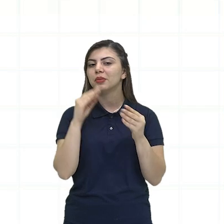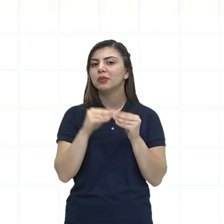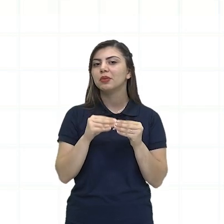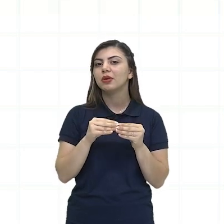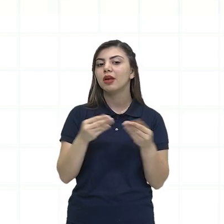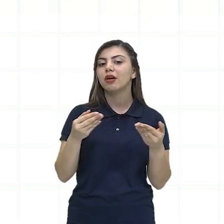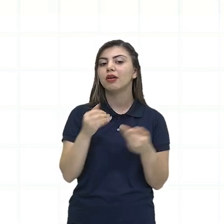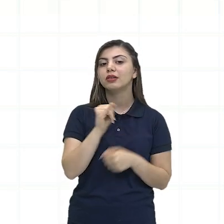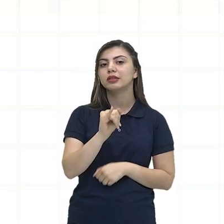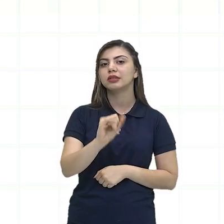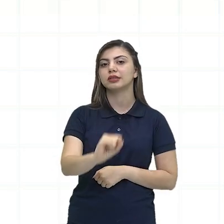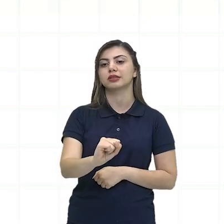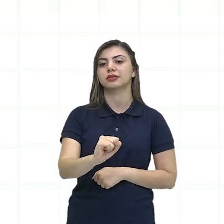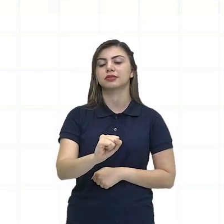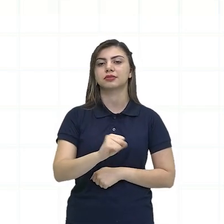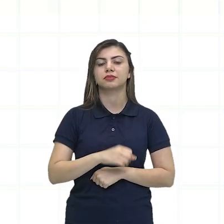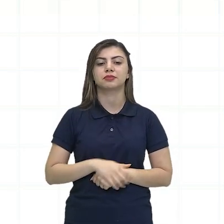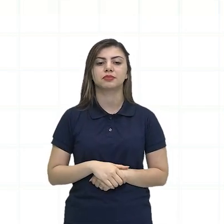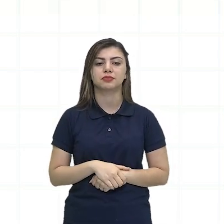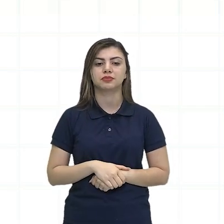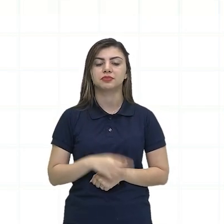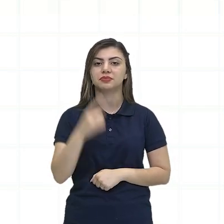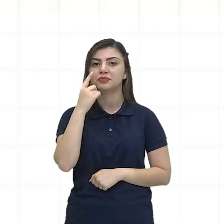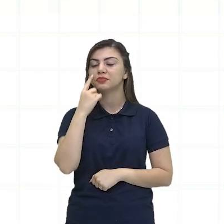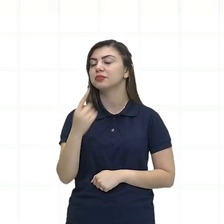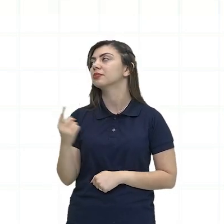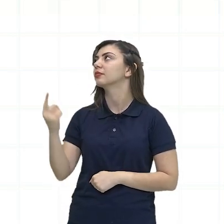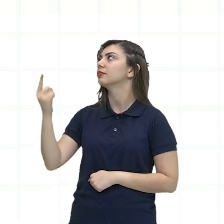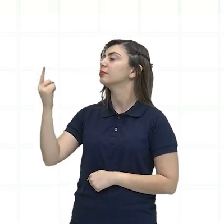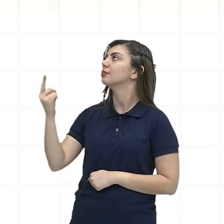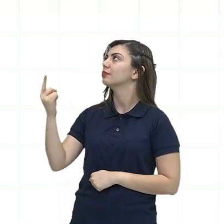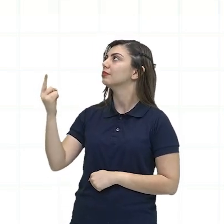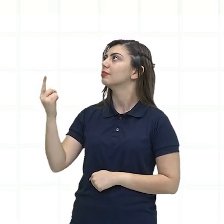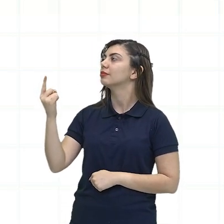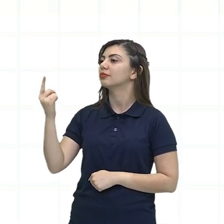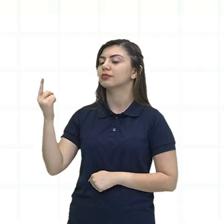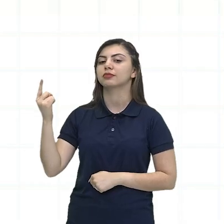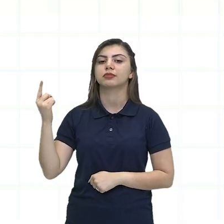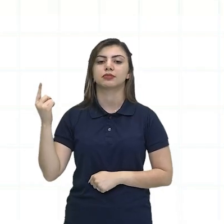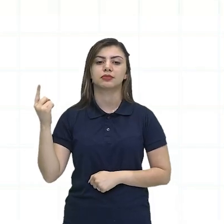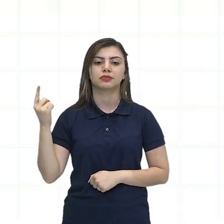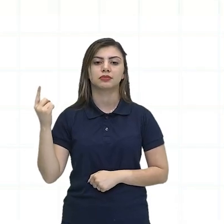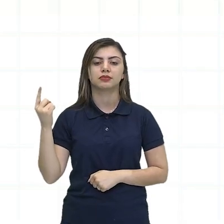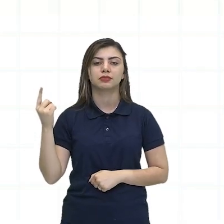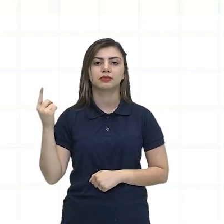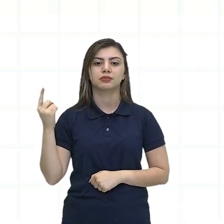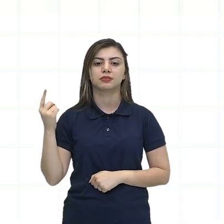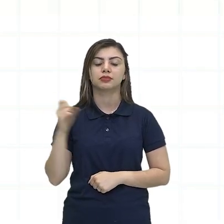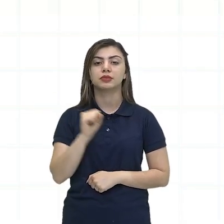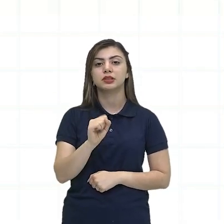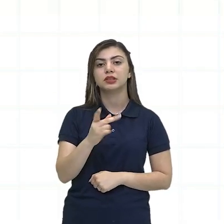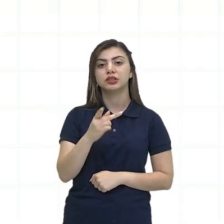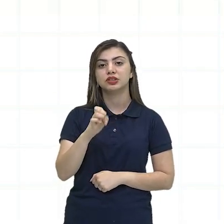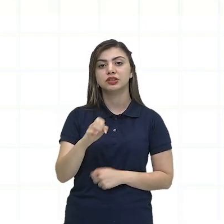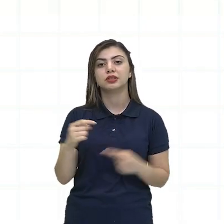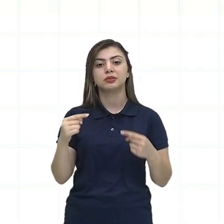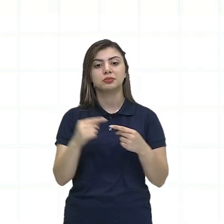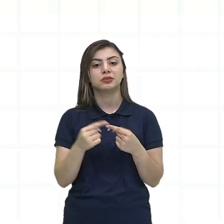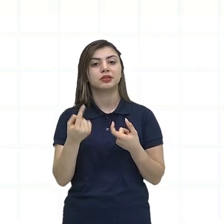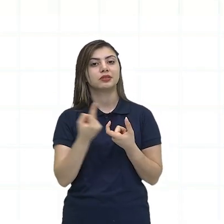eu vou utilizar is. My mother is Sarah. She é singular